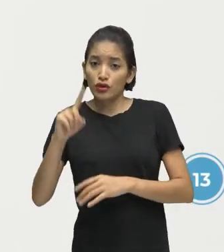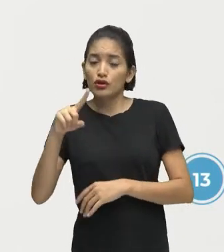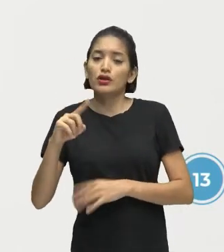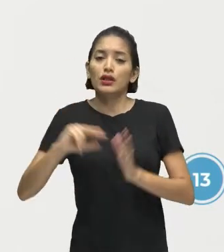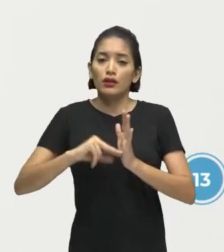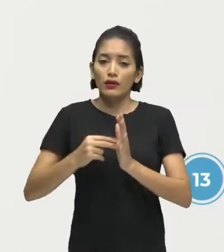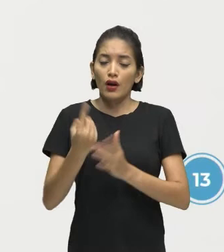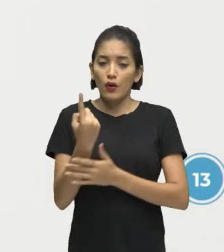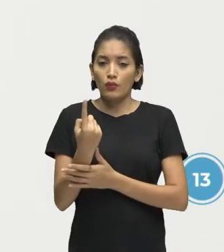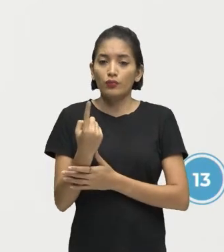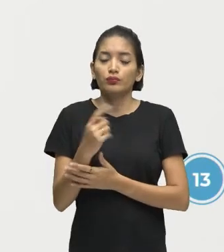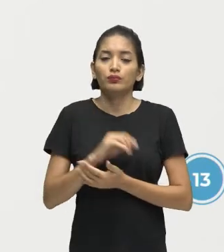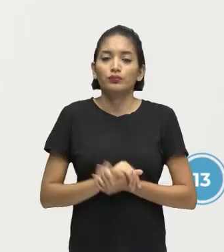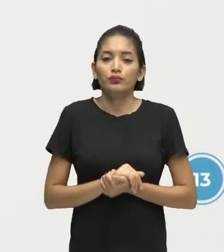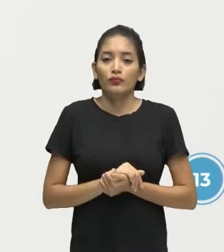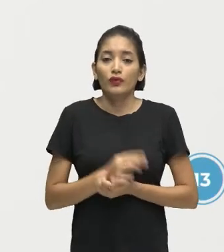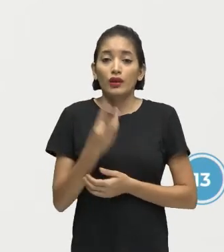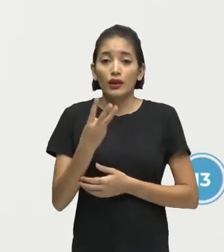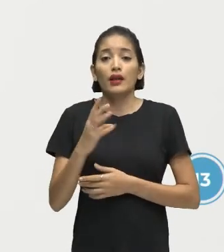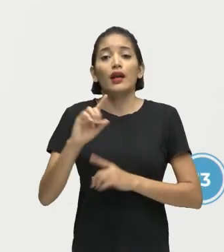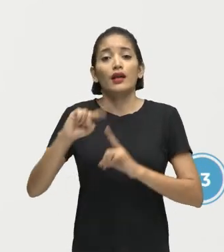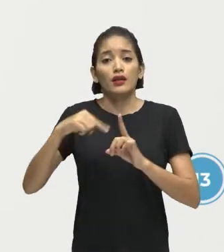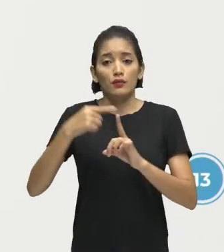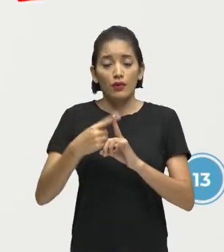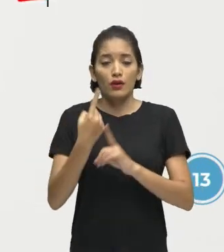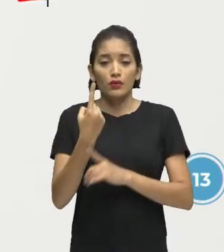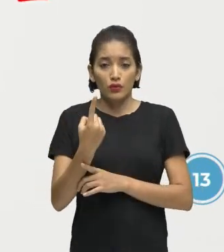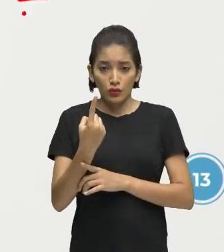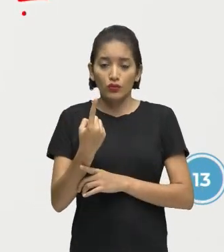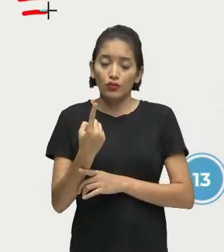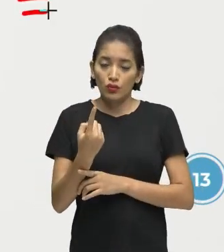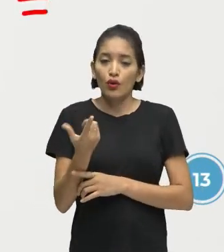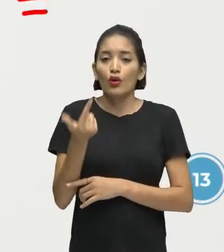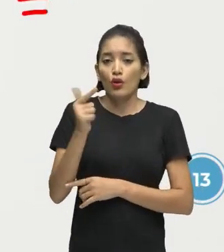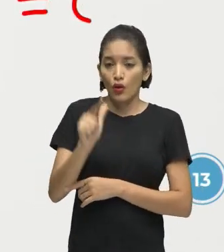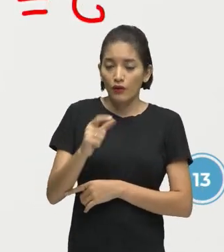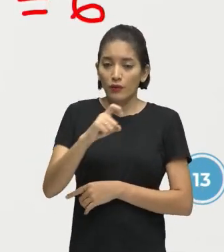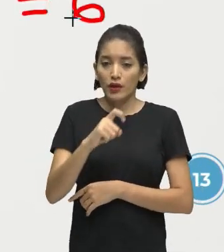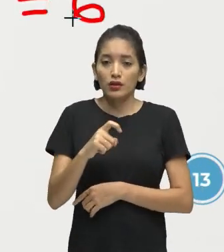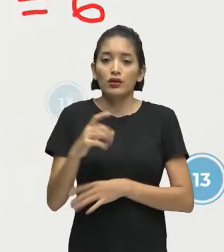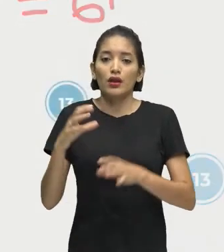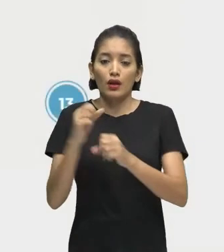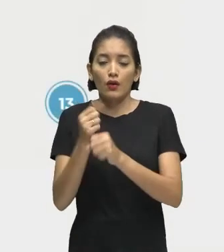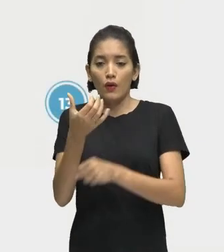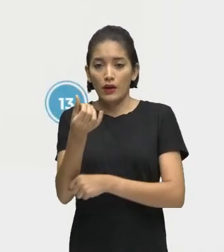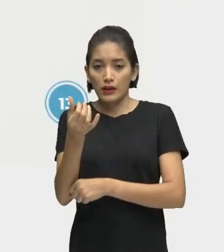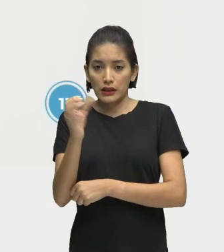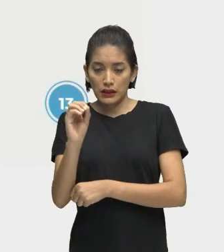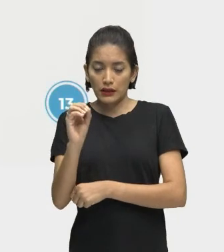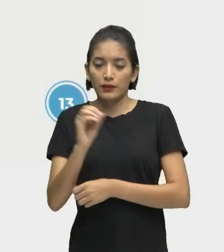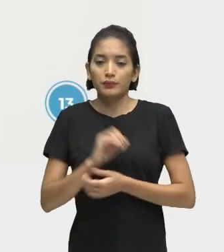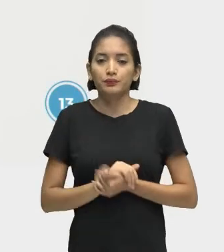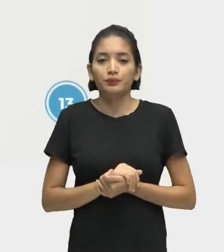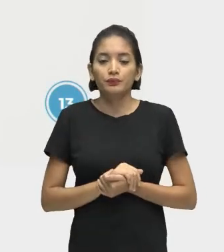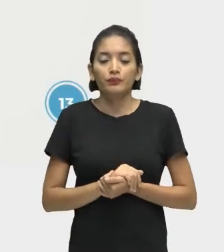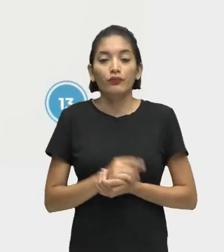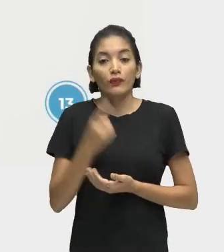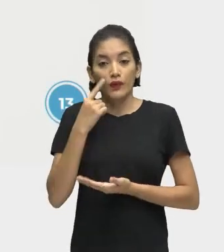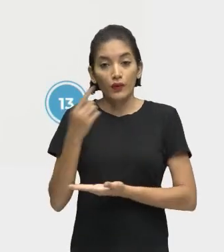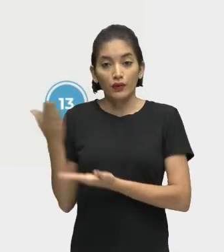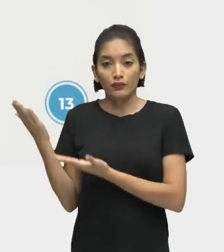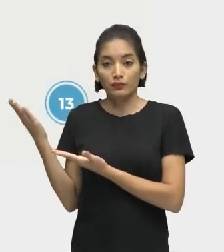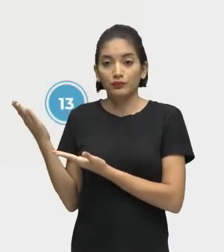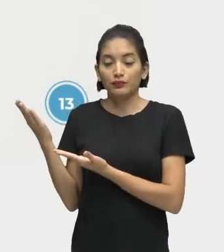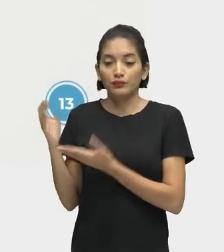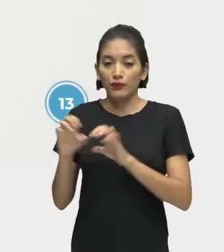4, e a gente repete a variável que é x, e repete igual a 60. E aqui ficou uma equação,